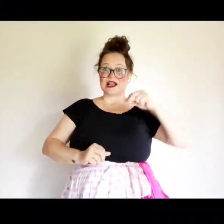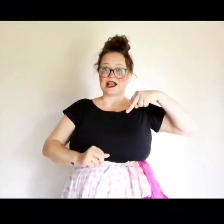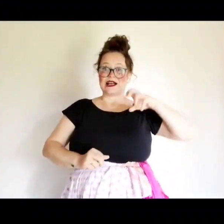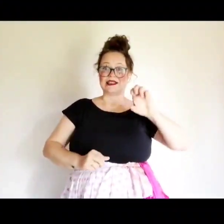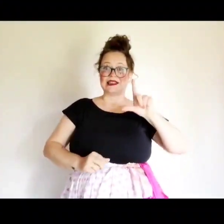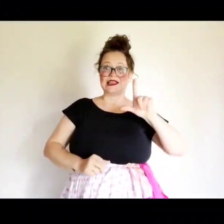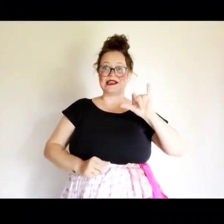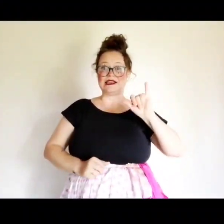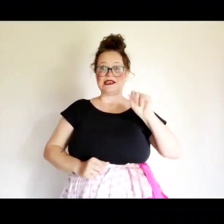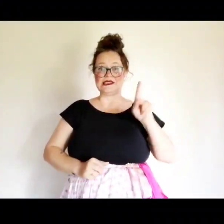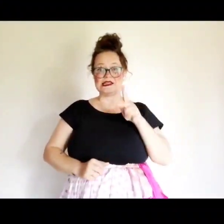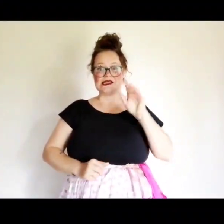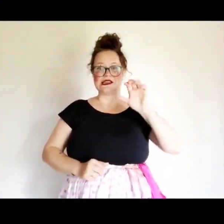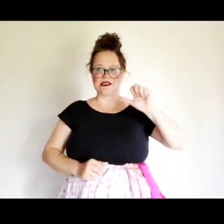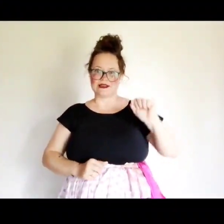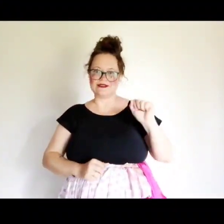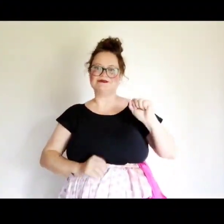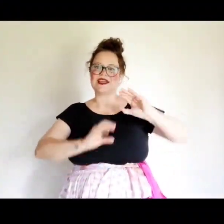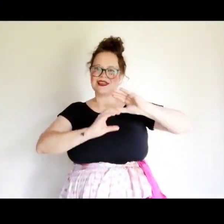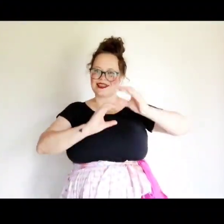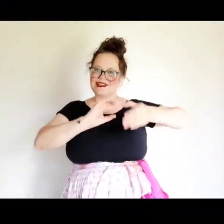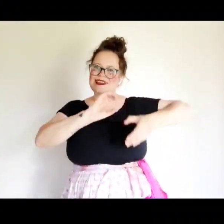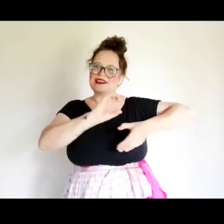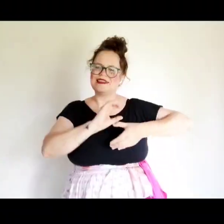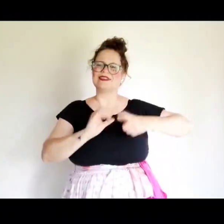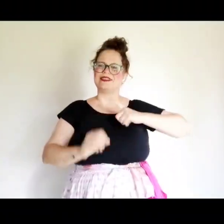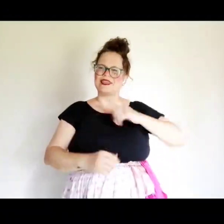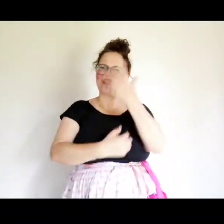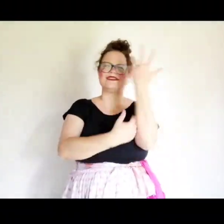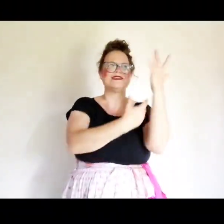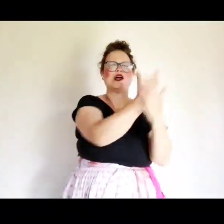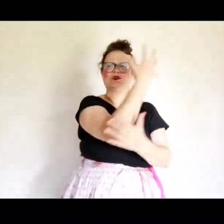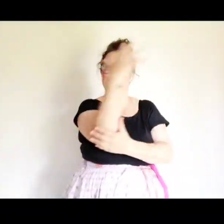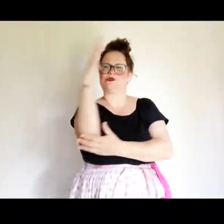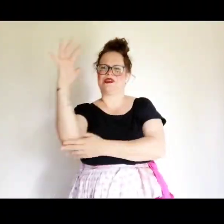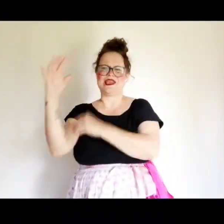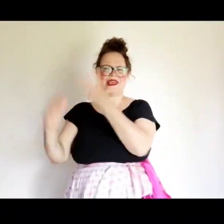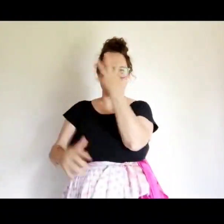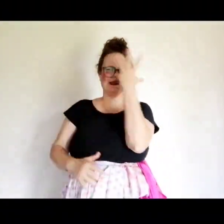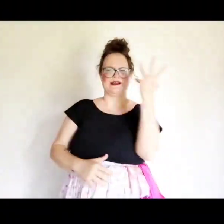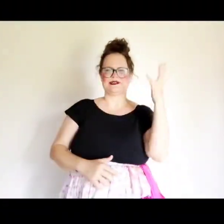Santa Catarina, que tem muita natureza bonita por lá.